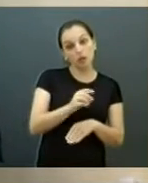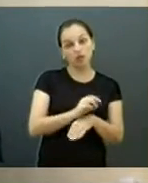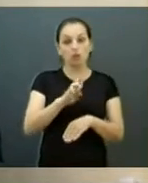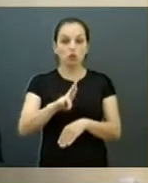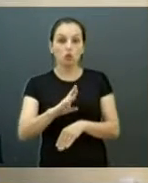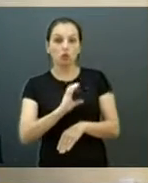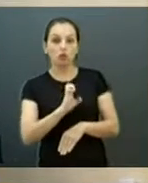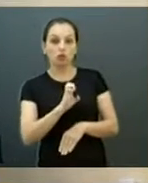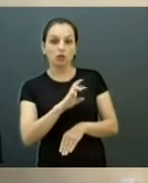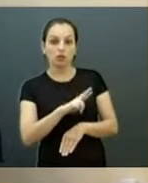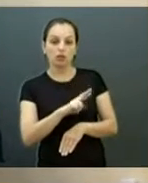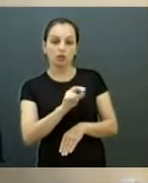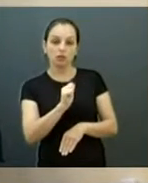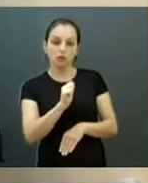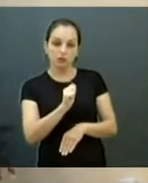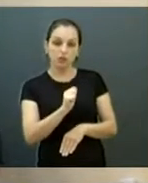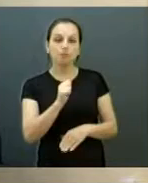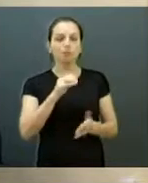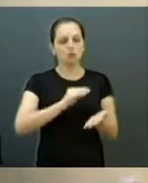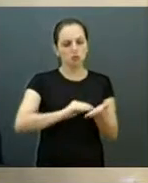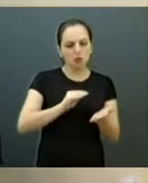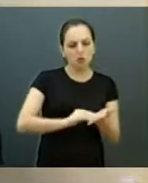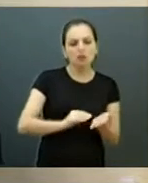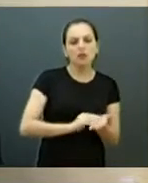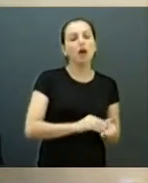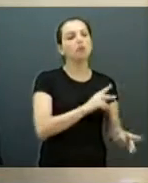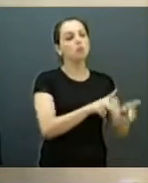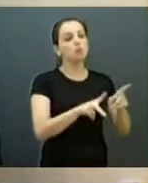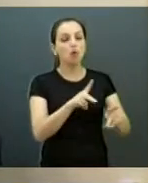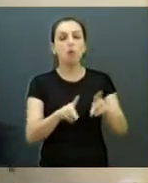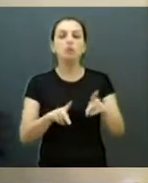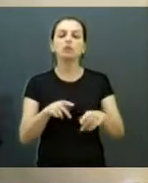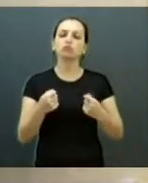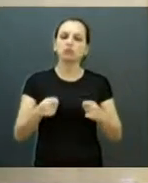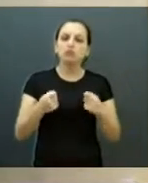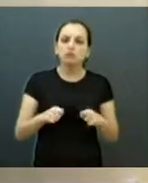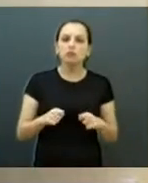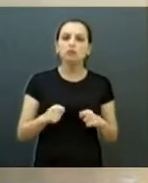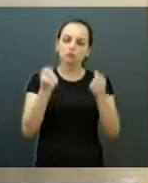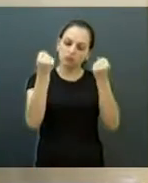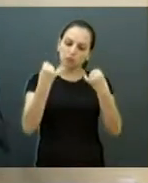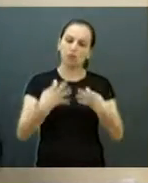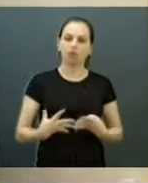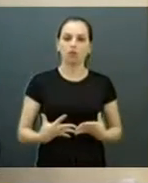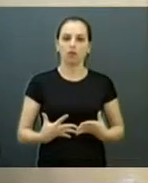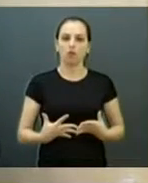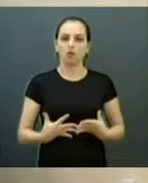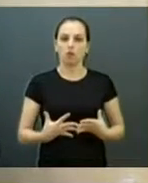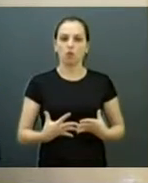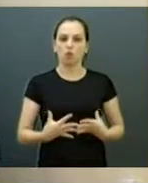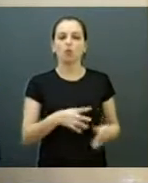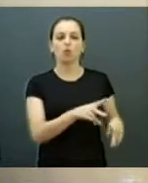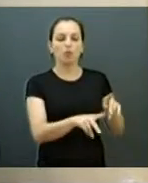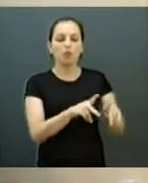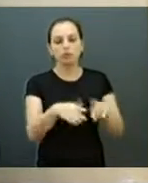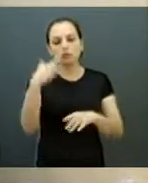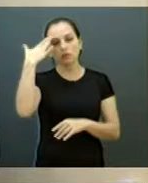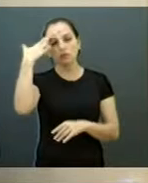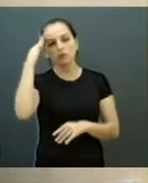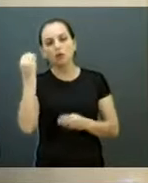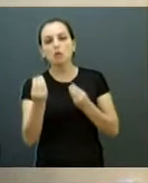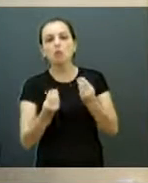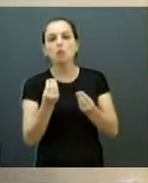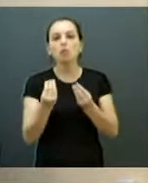tem que limpar essa casa a população merece isso agora a população entender como pode